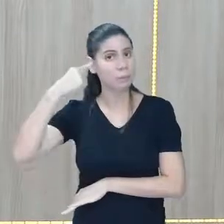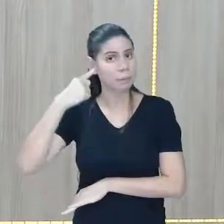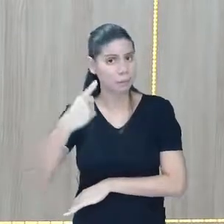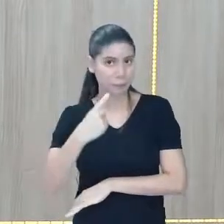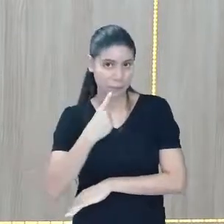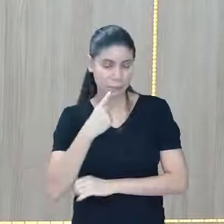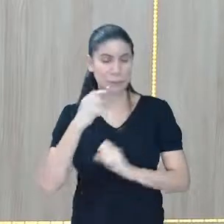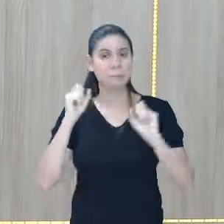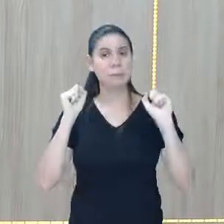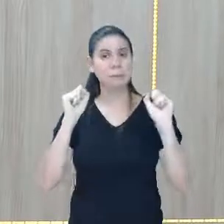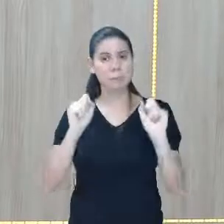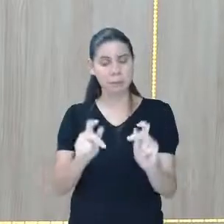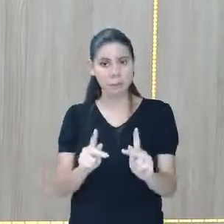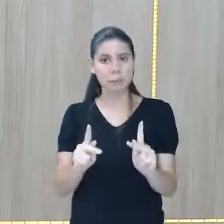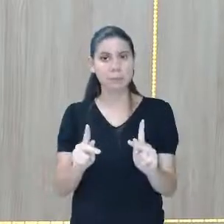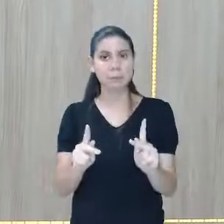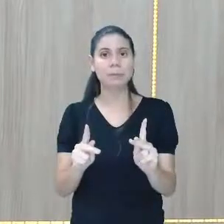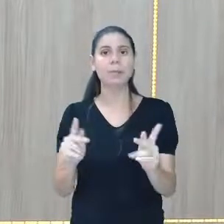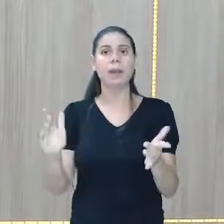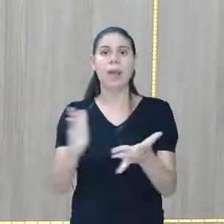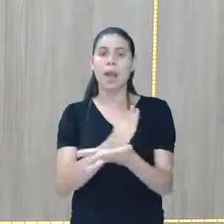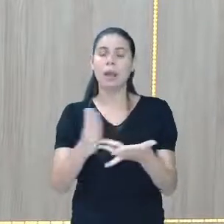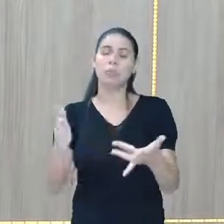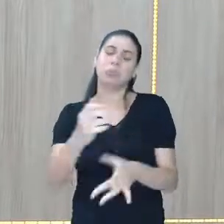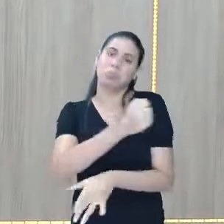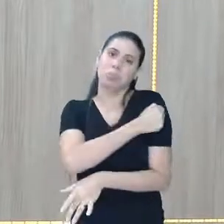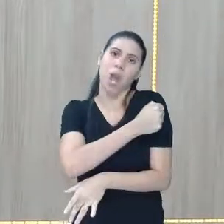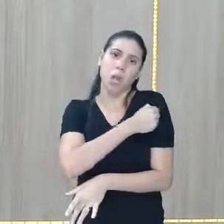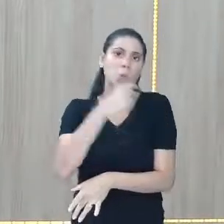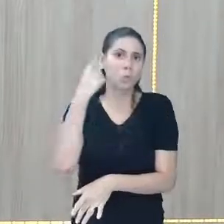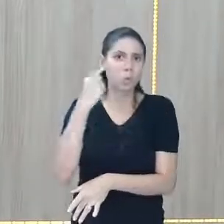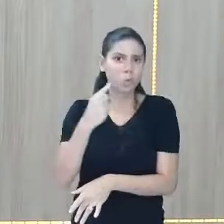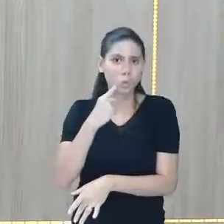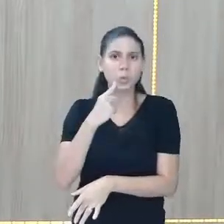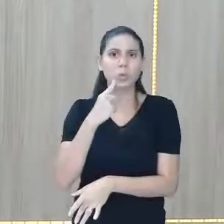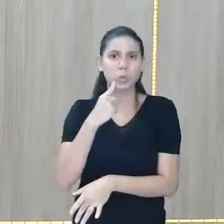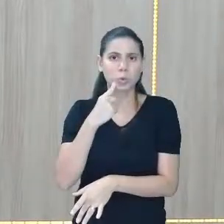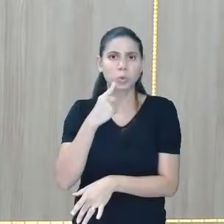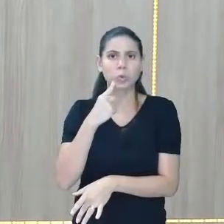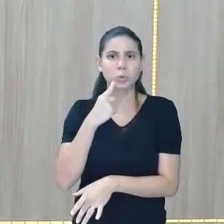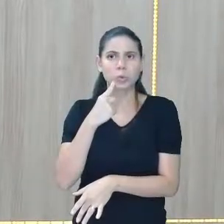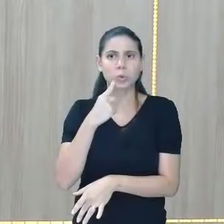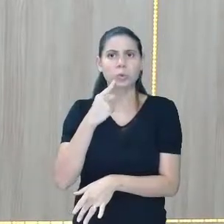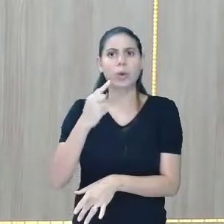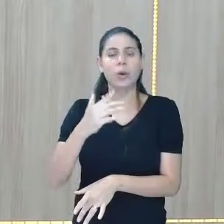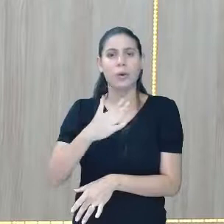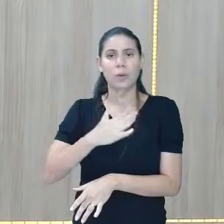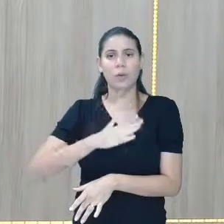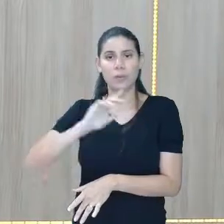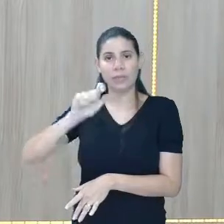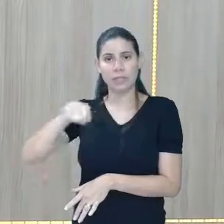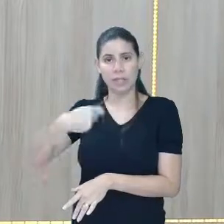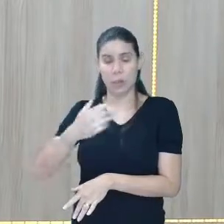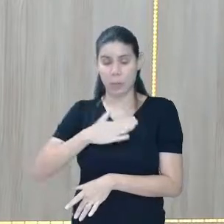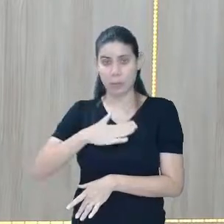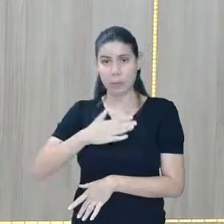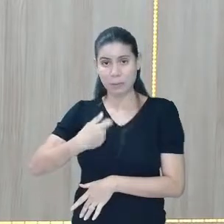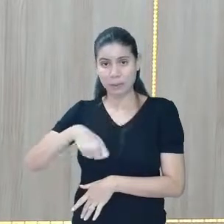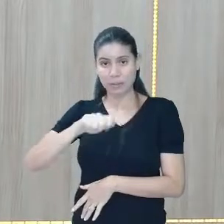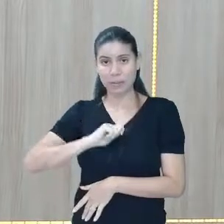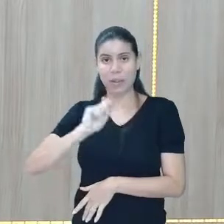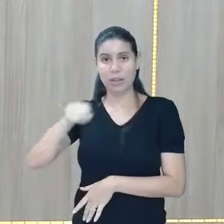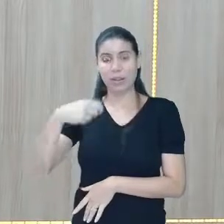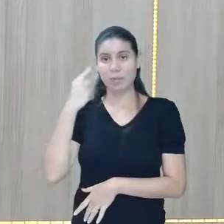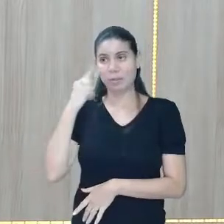surdos, né? Algum aluno surdo, a gente está precisando que o professor Rony tenha um apelido. O meu apelido em Libras